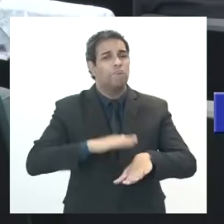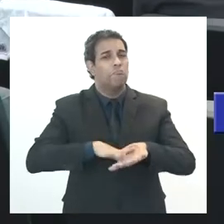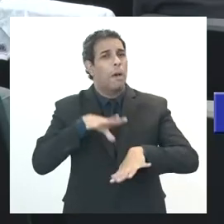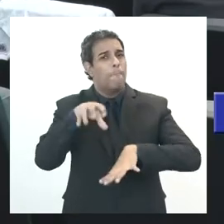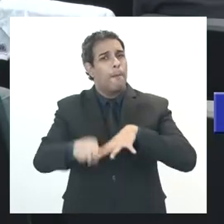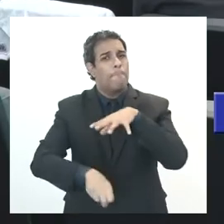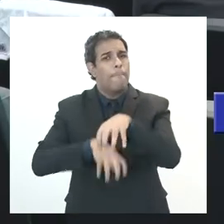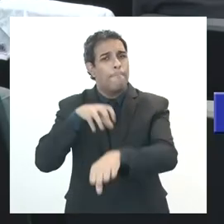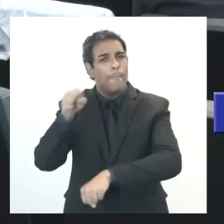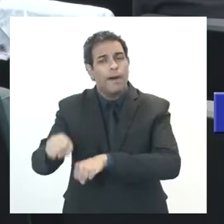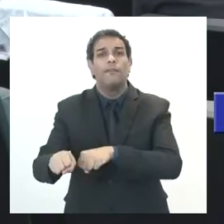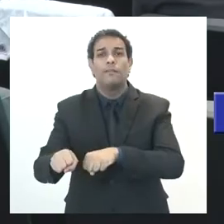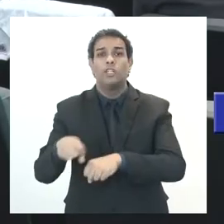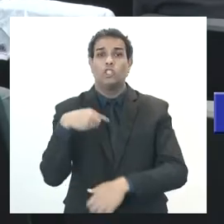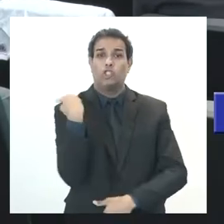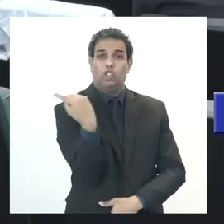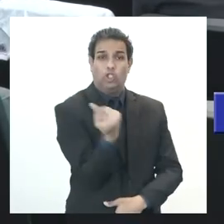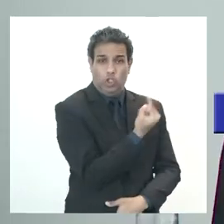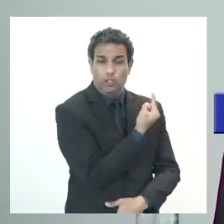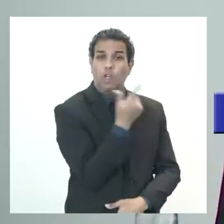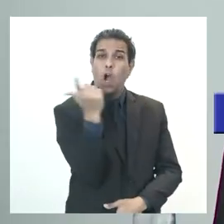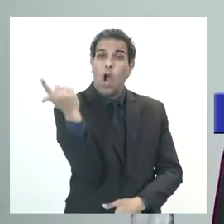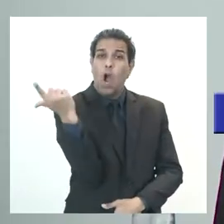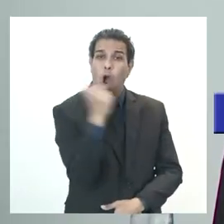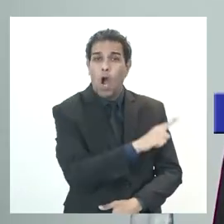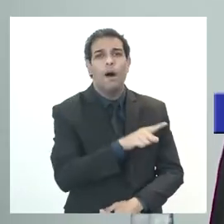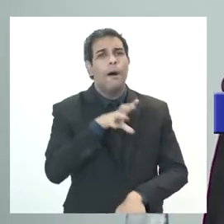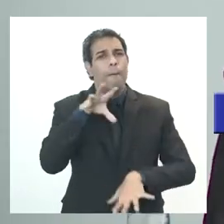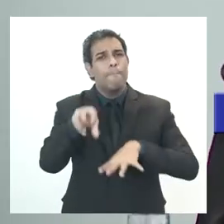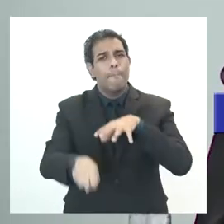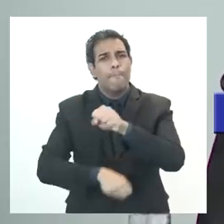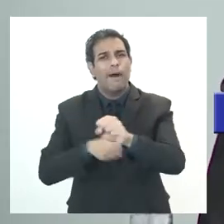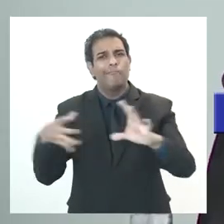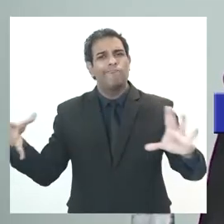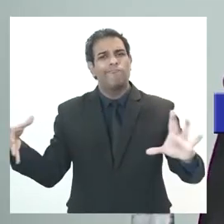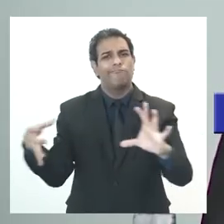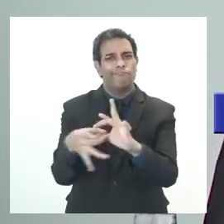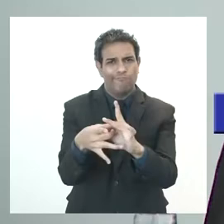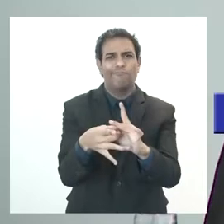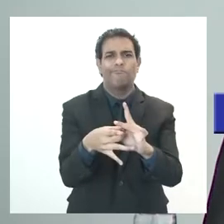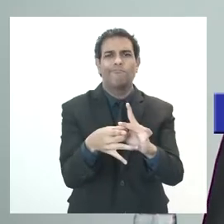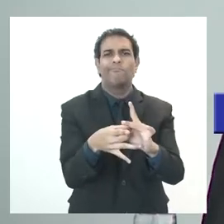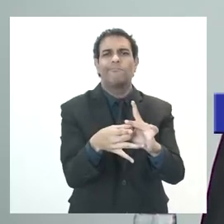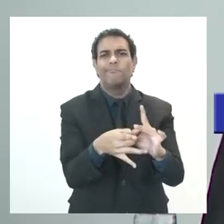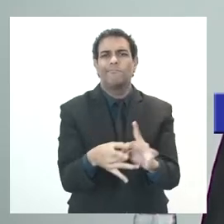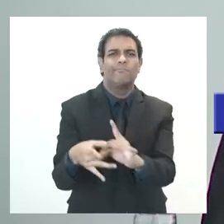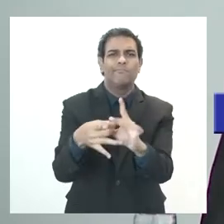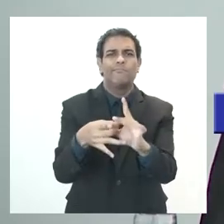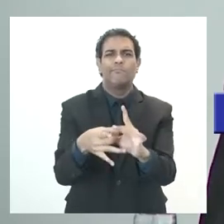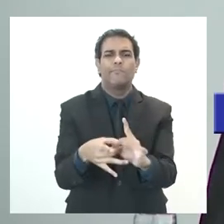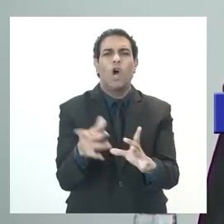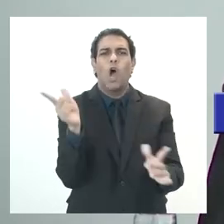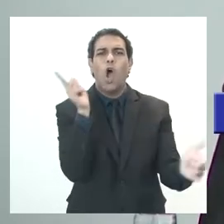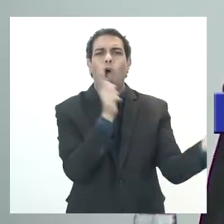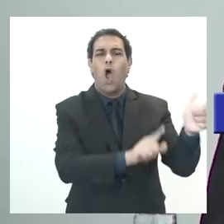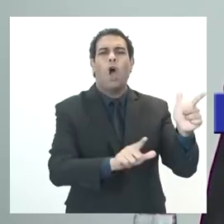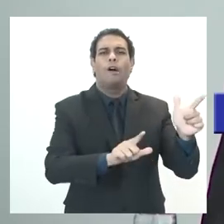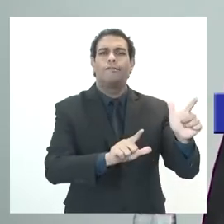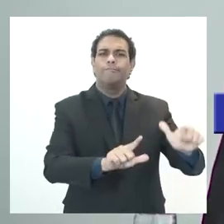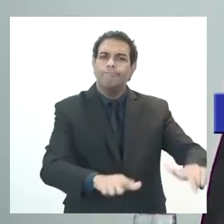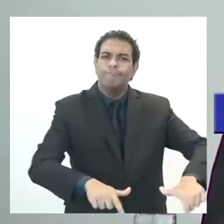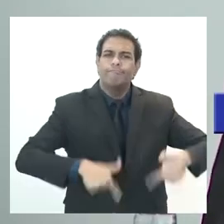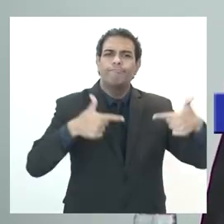né para que nós possamos através desses elos reforçar a cadeia que vai nos libertar que vai